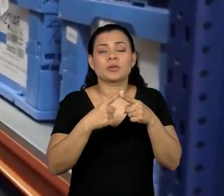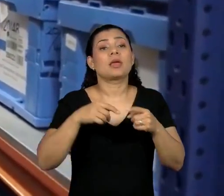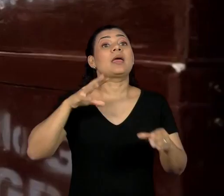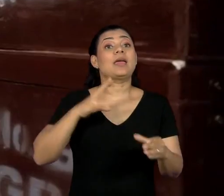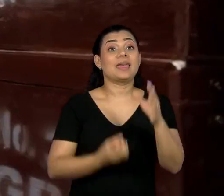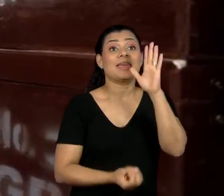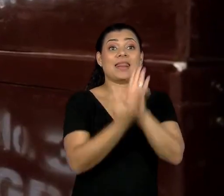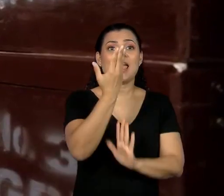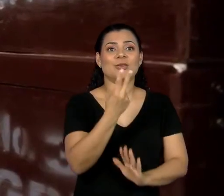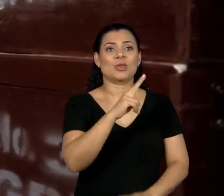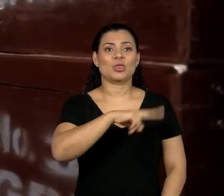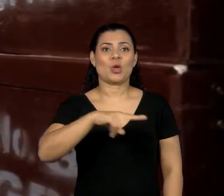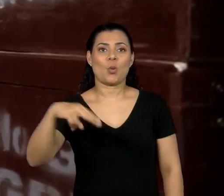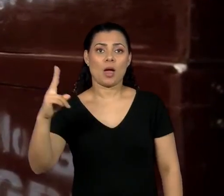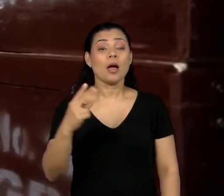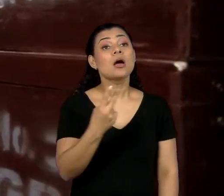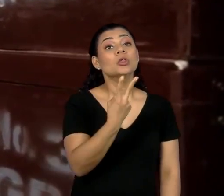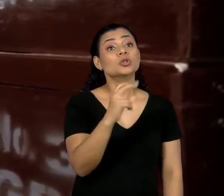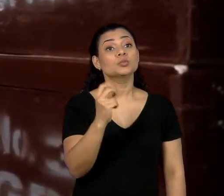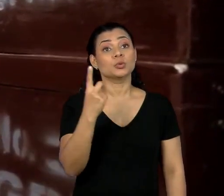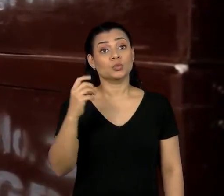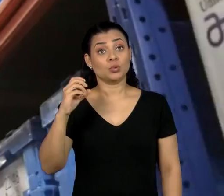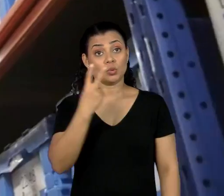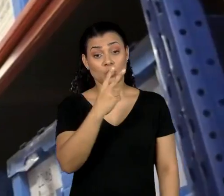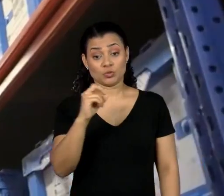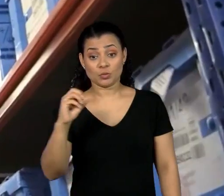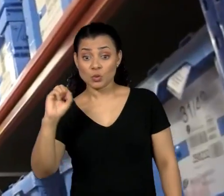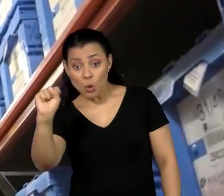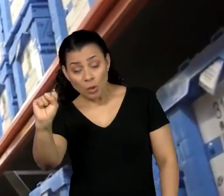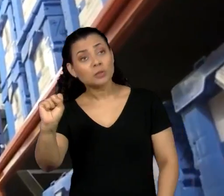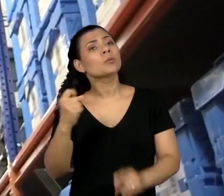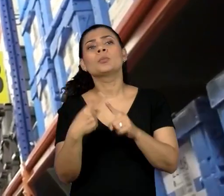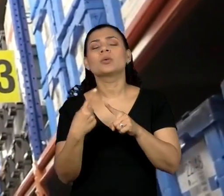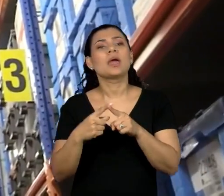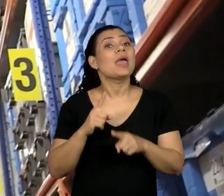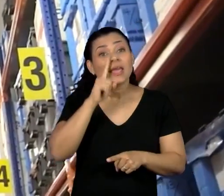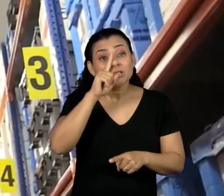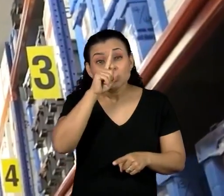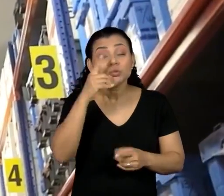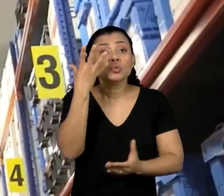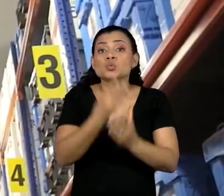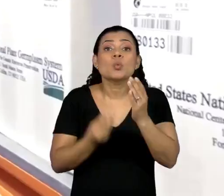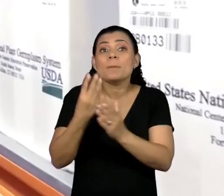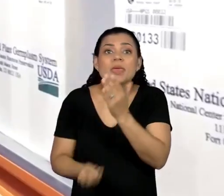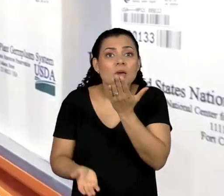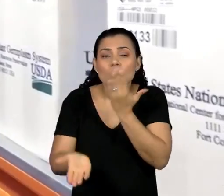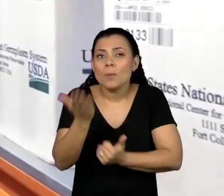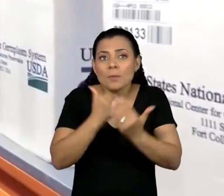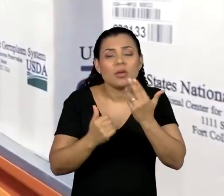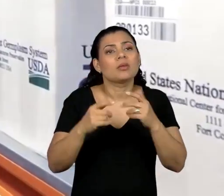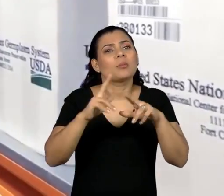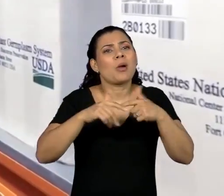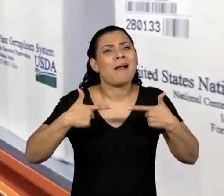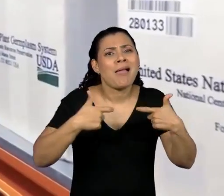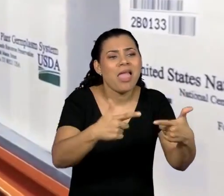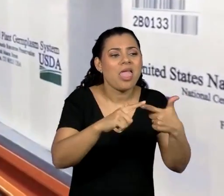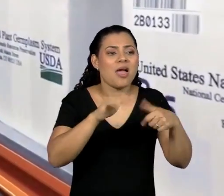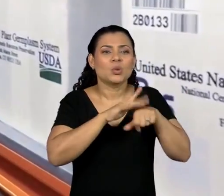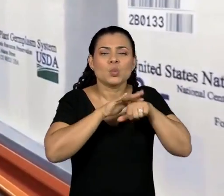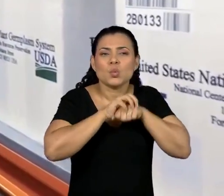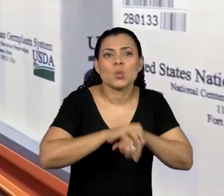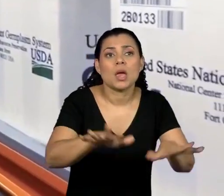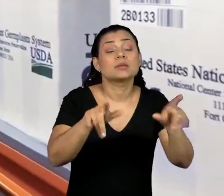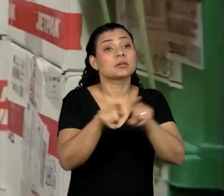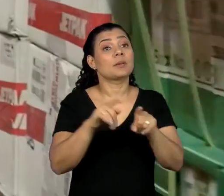Noruega em 2008, diante do risco de extinção de alimentos básicos, em consequência de guerras, doenças e